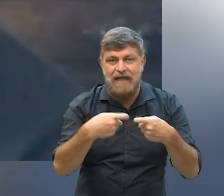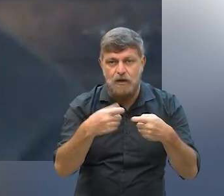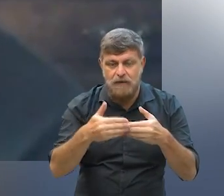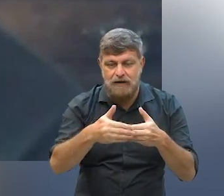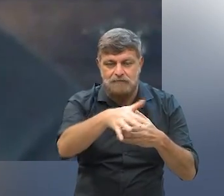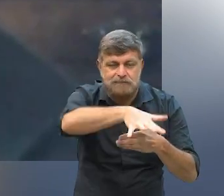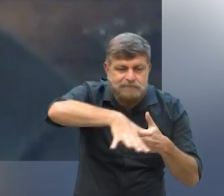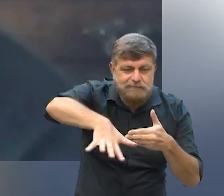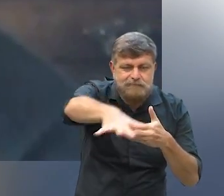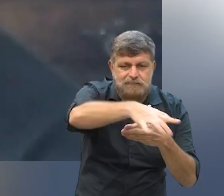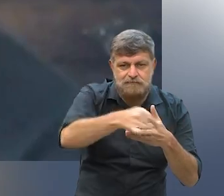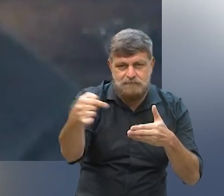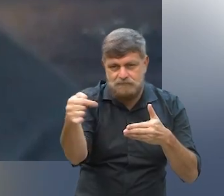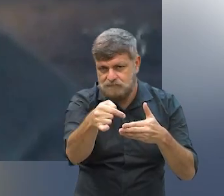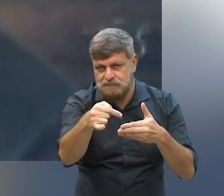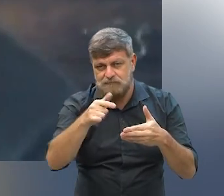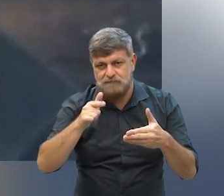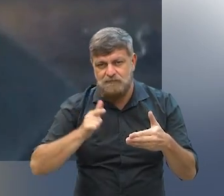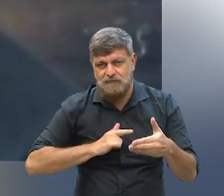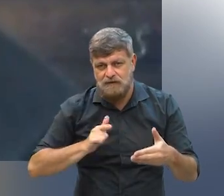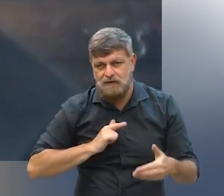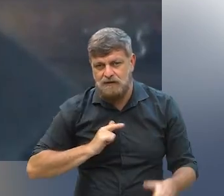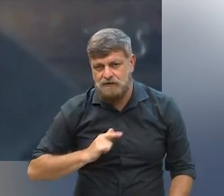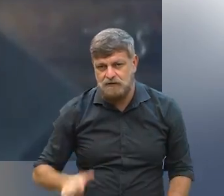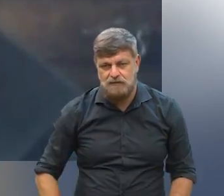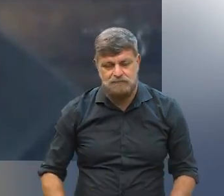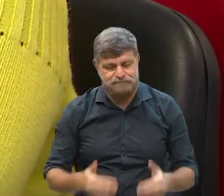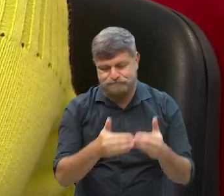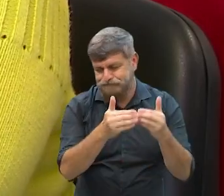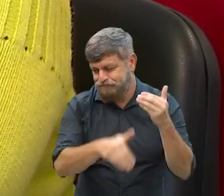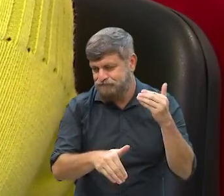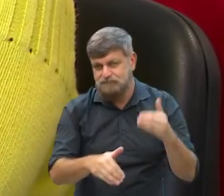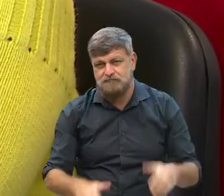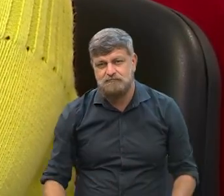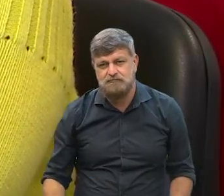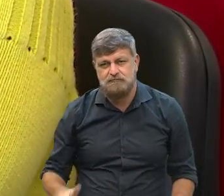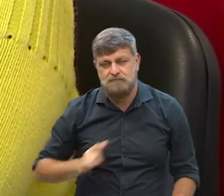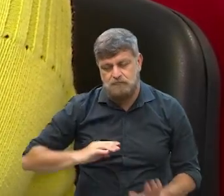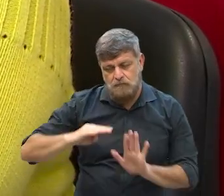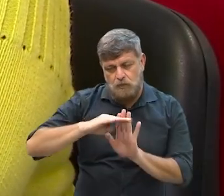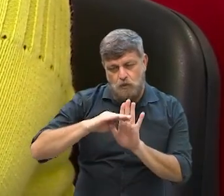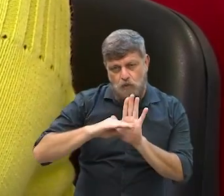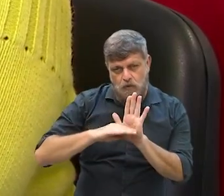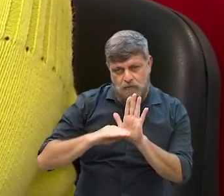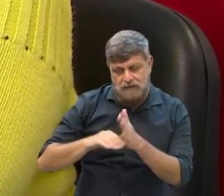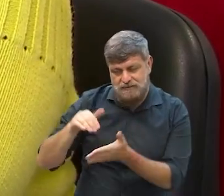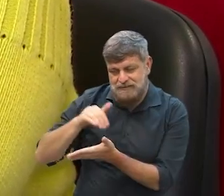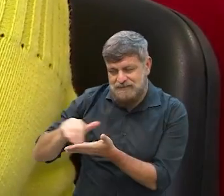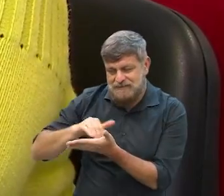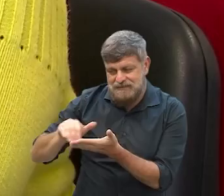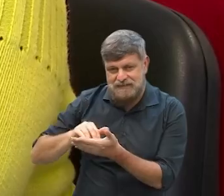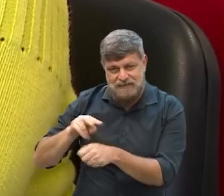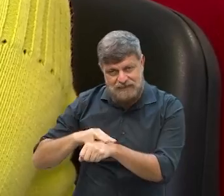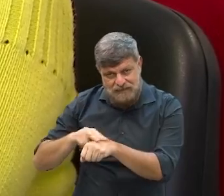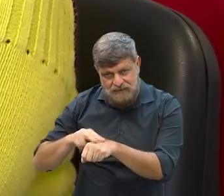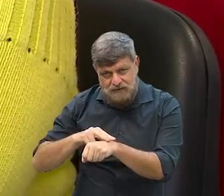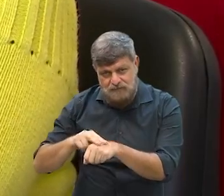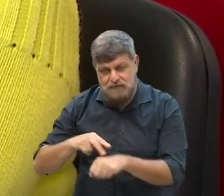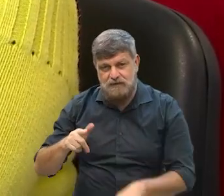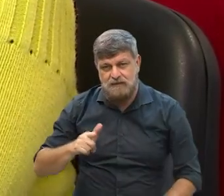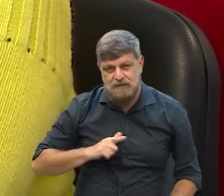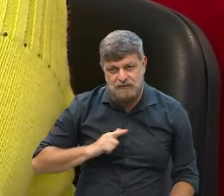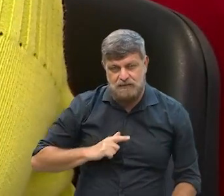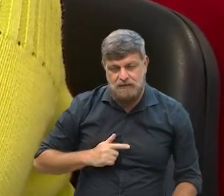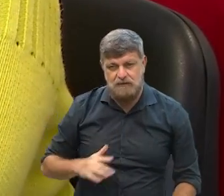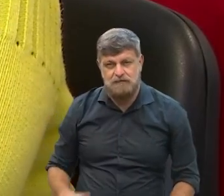e aí nós temos uma situação bastante inadequada. Esses planos da Secretaria do Verde, com o Reconecta,